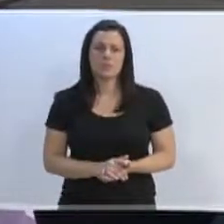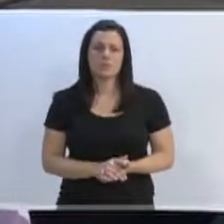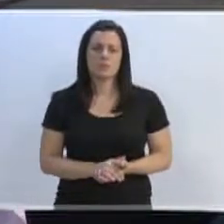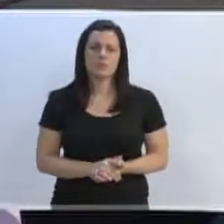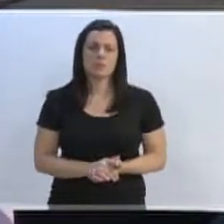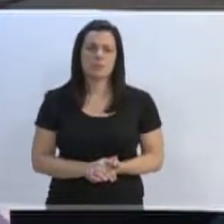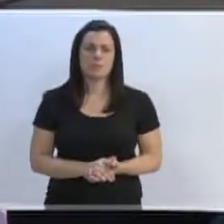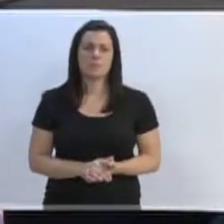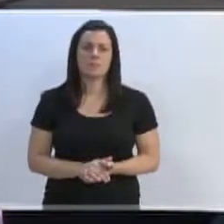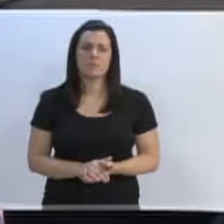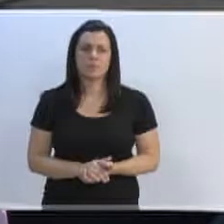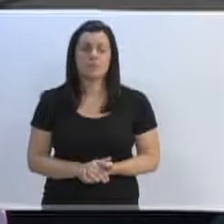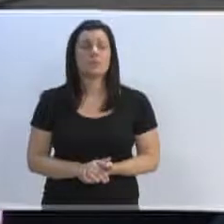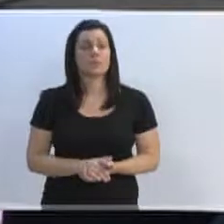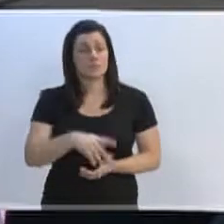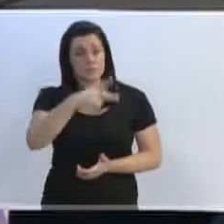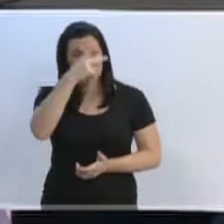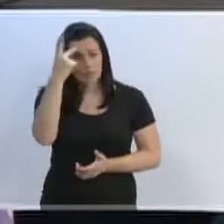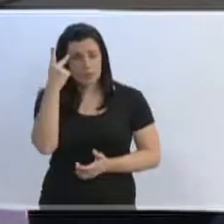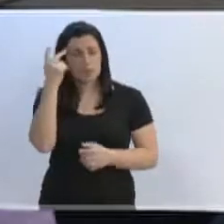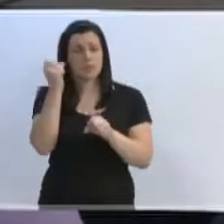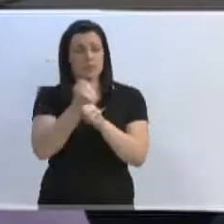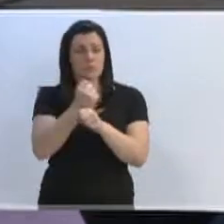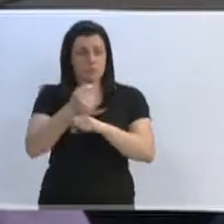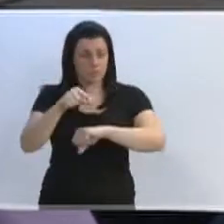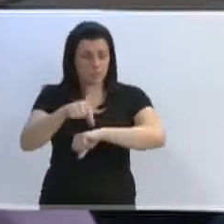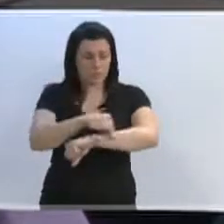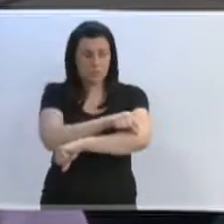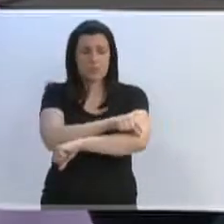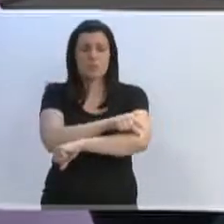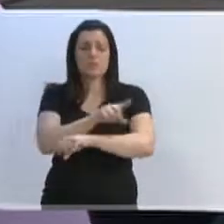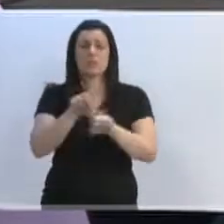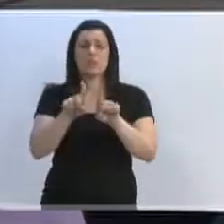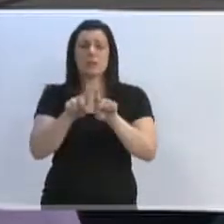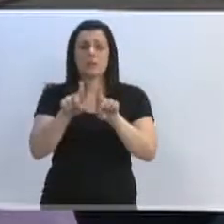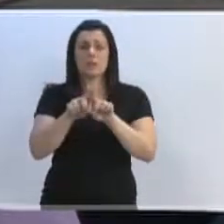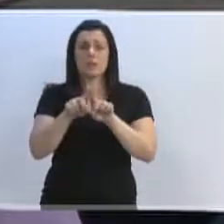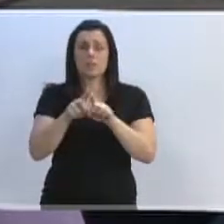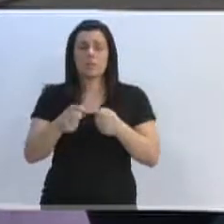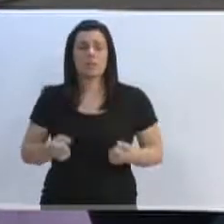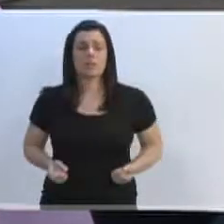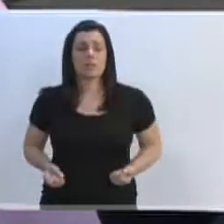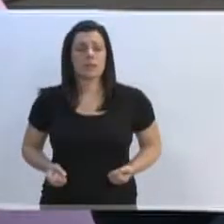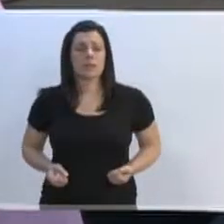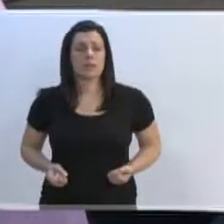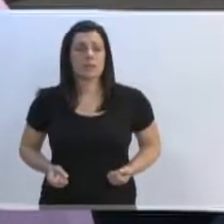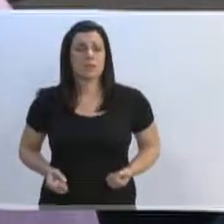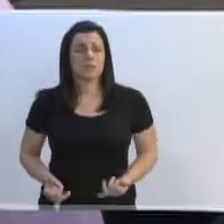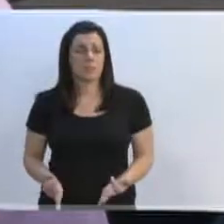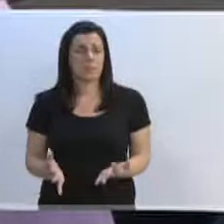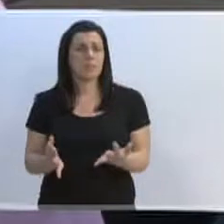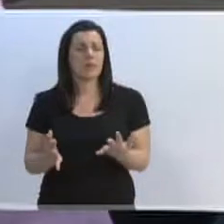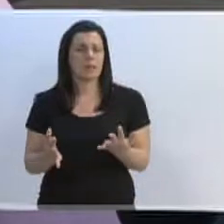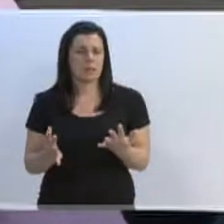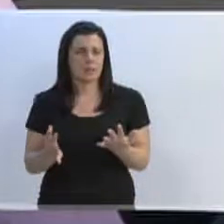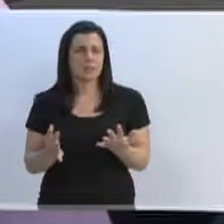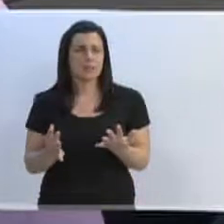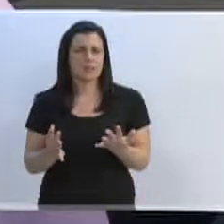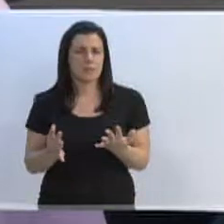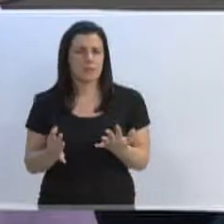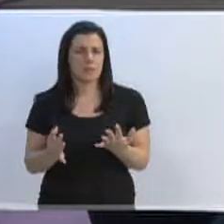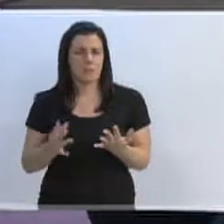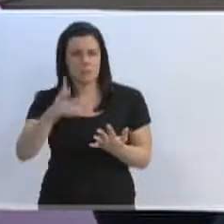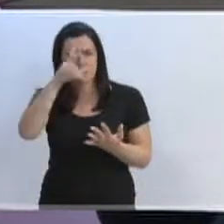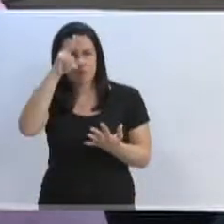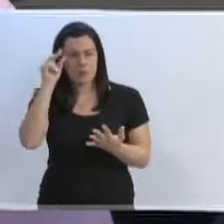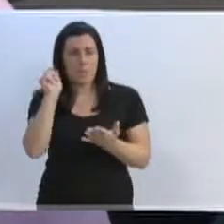município vai fazer a calçada, conforme a lei, e vai encaminhar a despesa para o morador. Então, mas aqui tem condições, porque aqui é uma